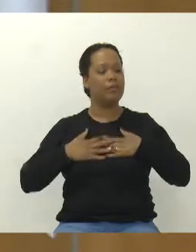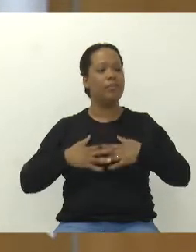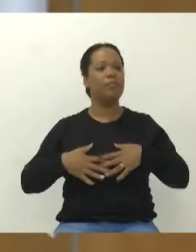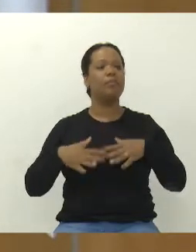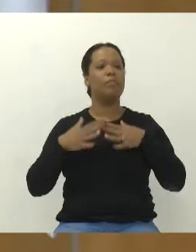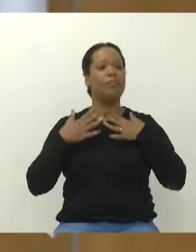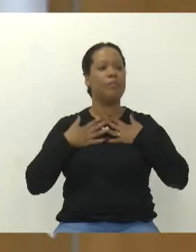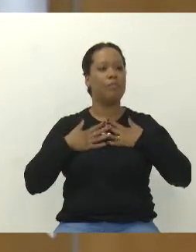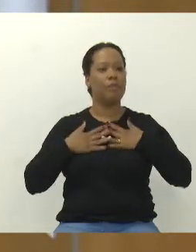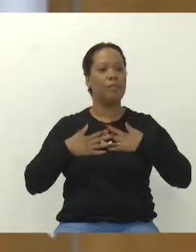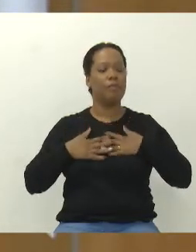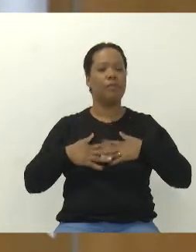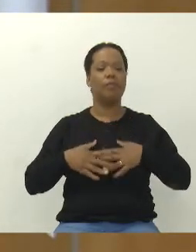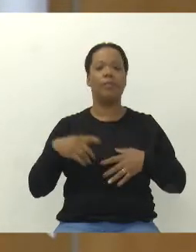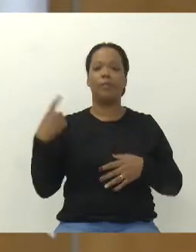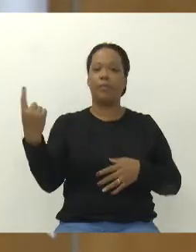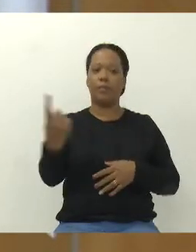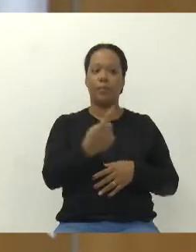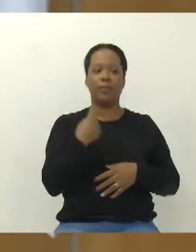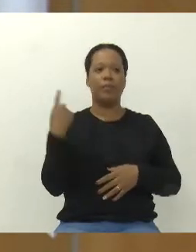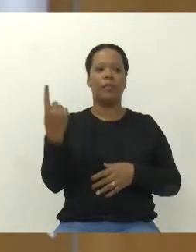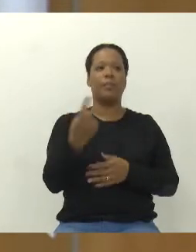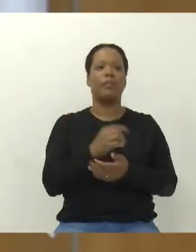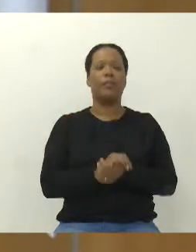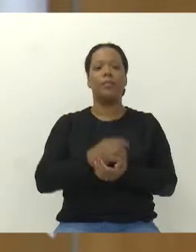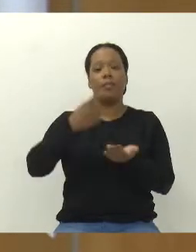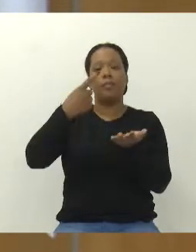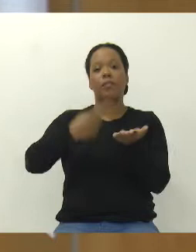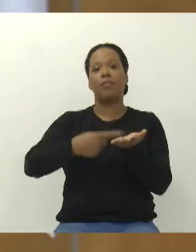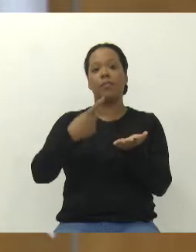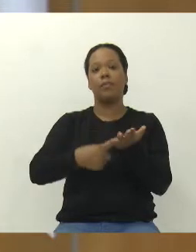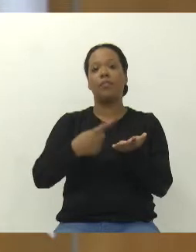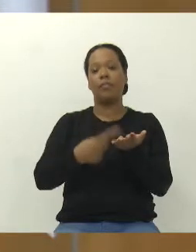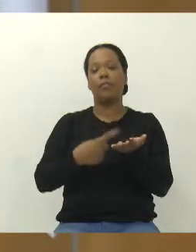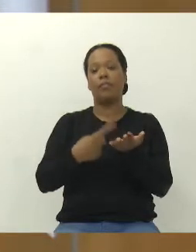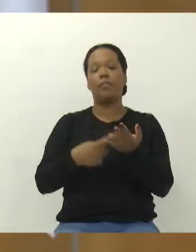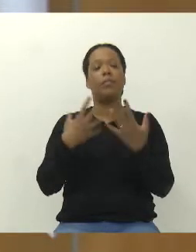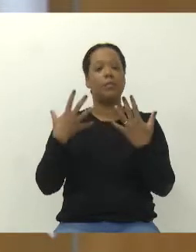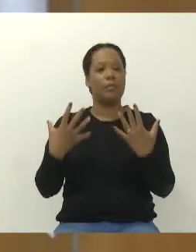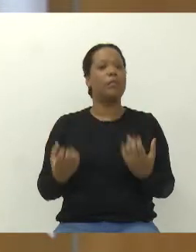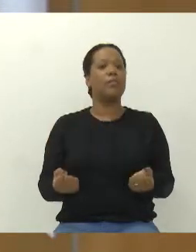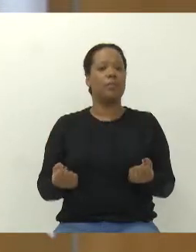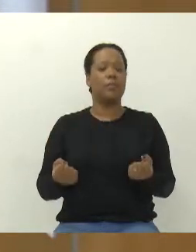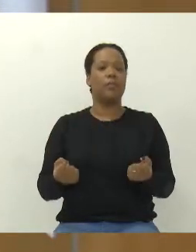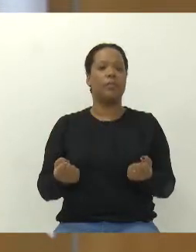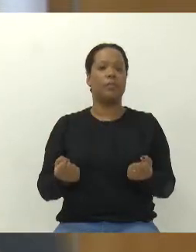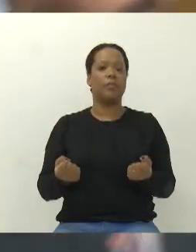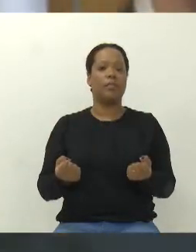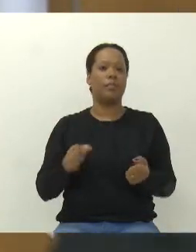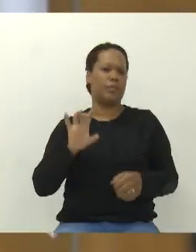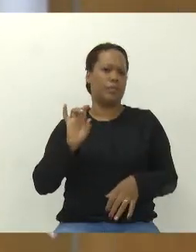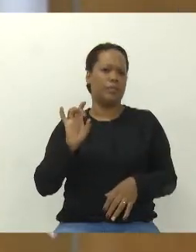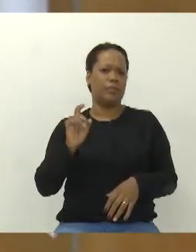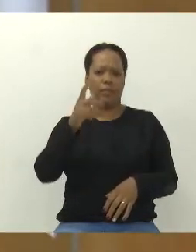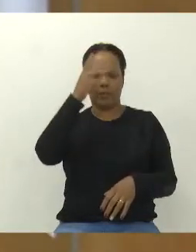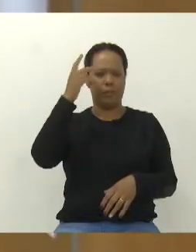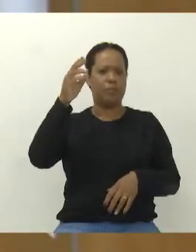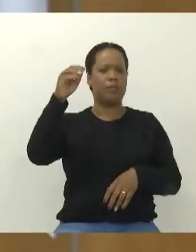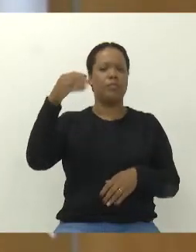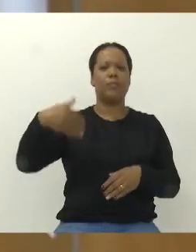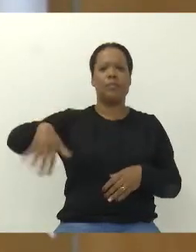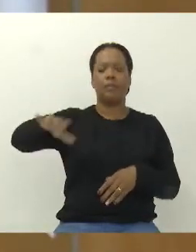que a gente... tem um compromisso que a gente assume perante, não só nossos eleitores,